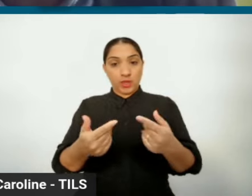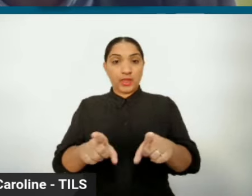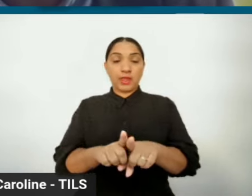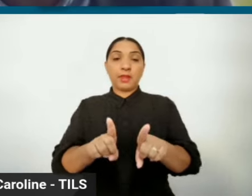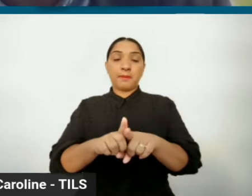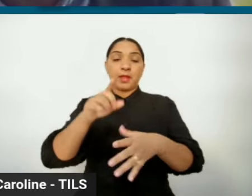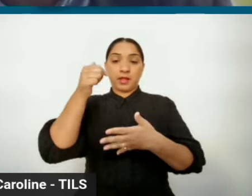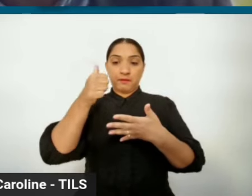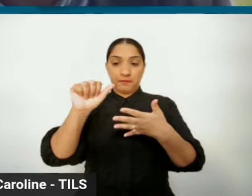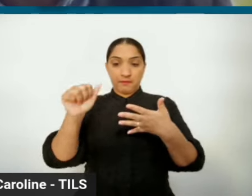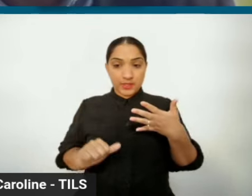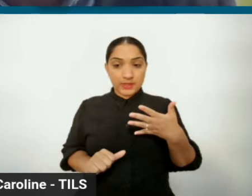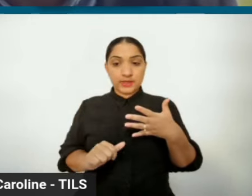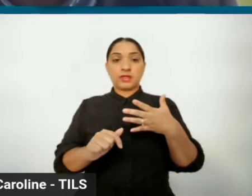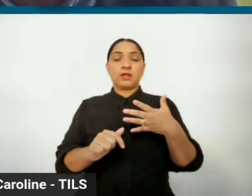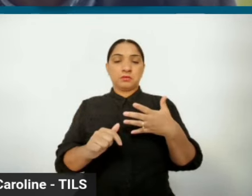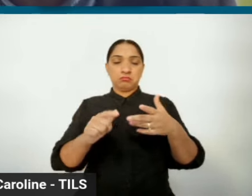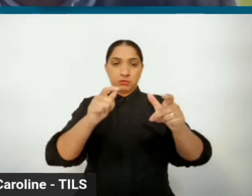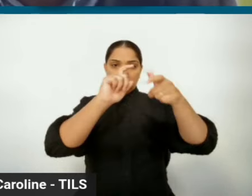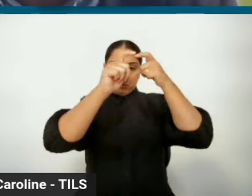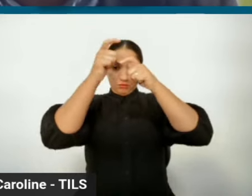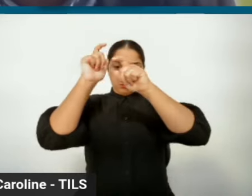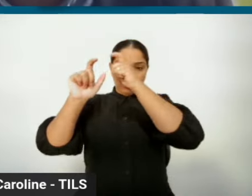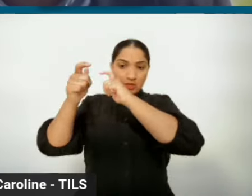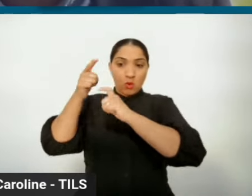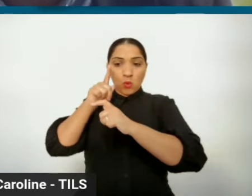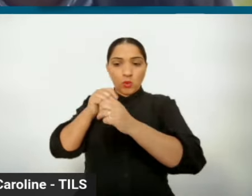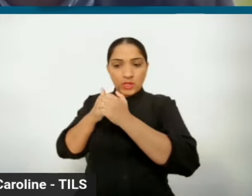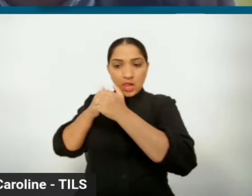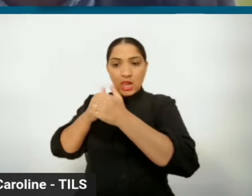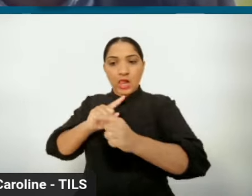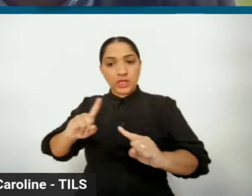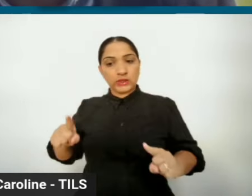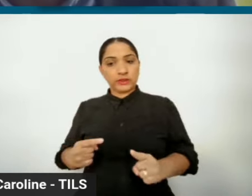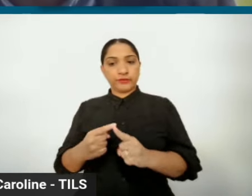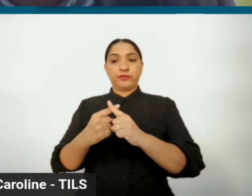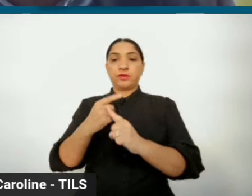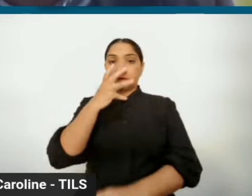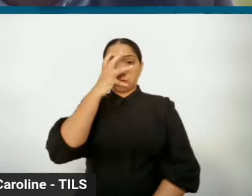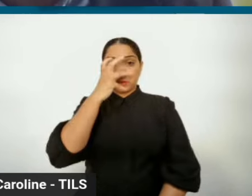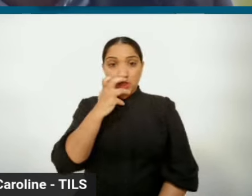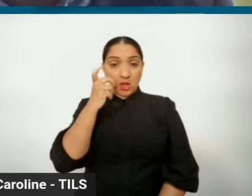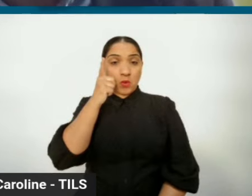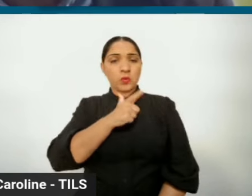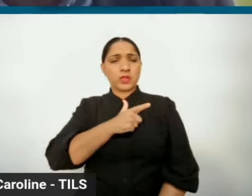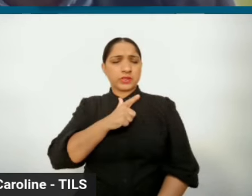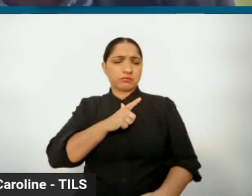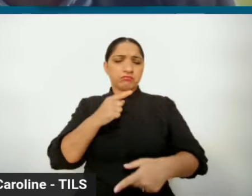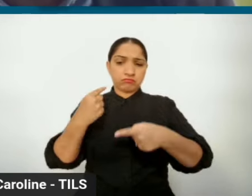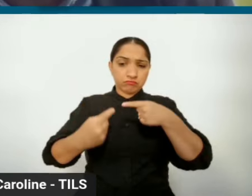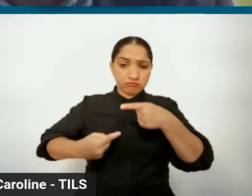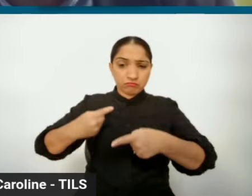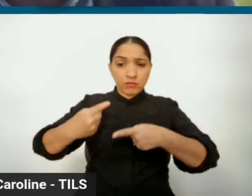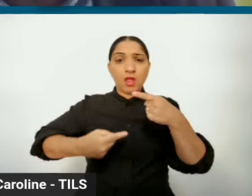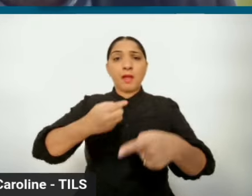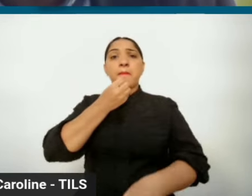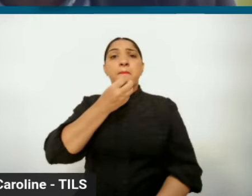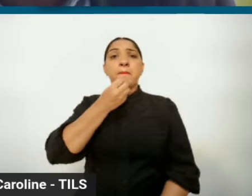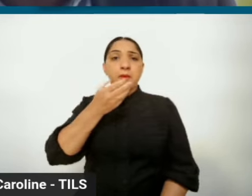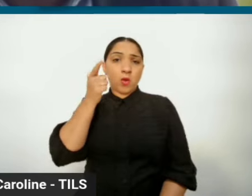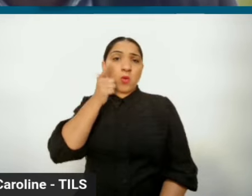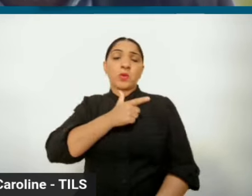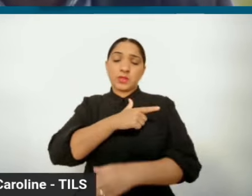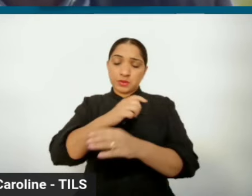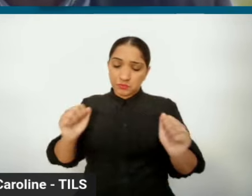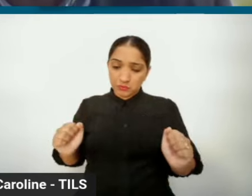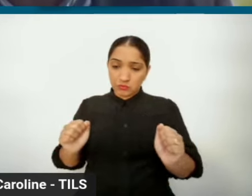como um desafio, depois do encerramento do grupo de trabalho, um tema também muito discutido na conferência, a própria questão do benefício da prestação